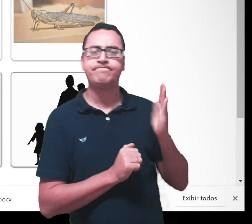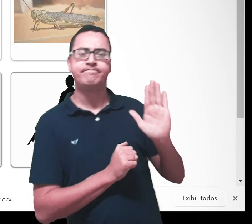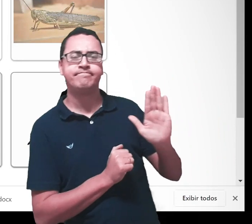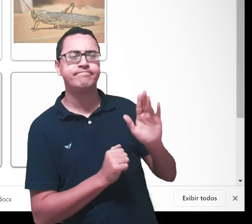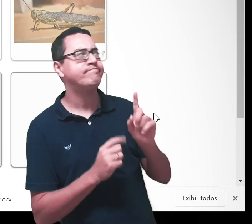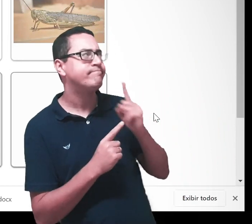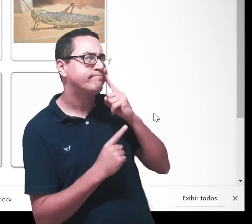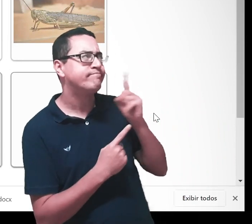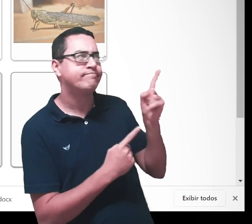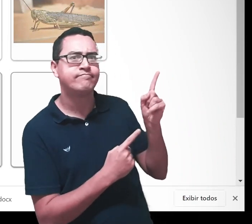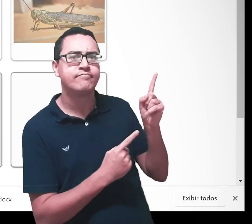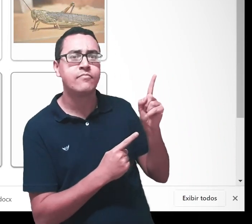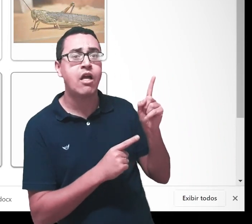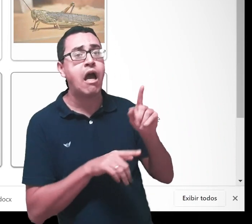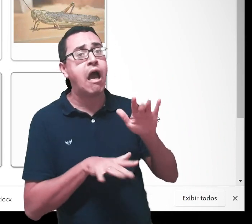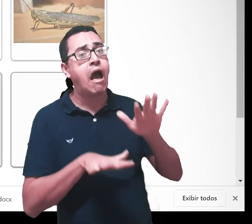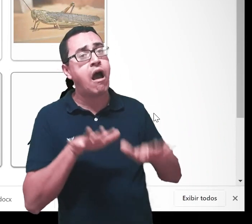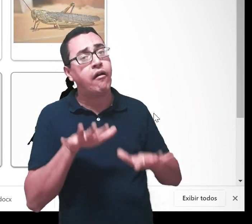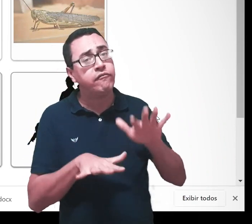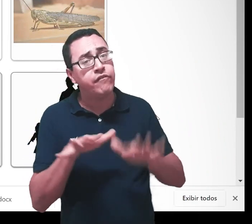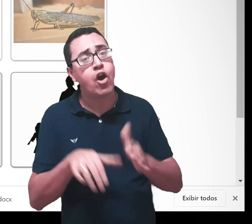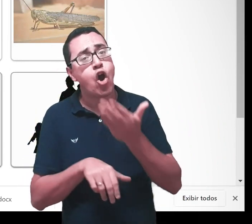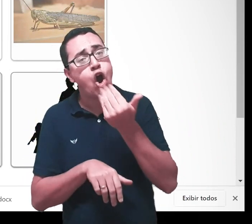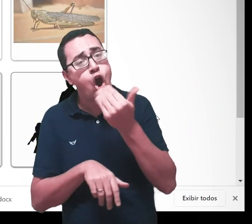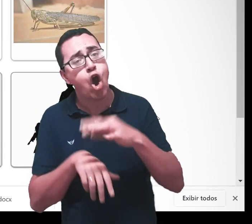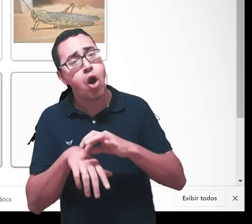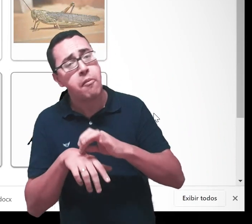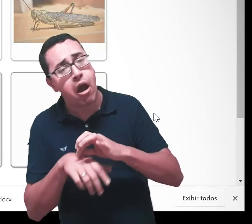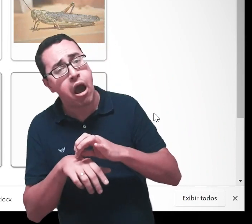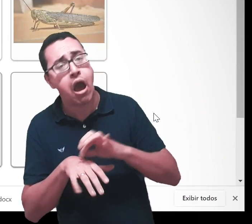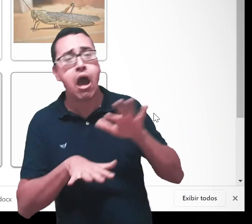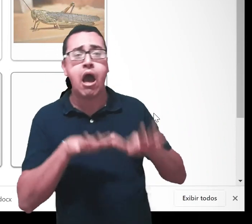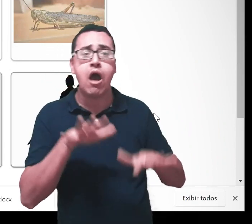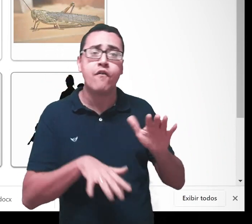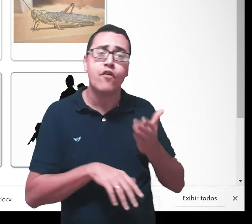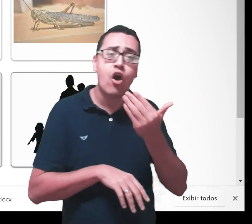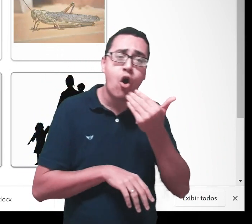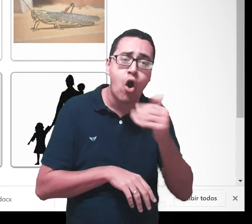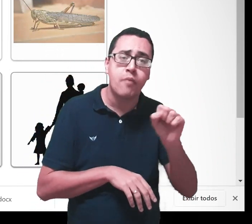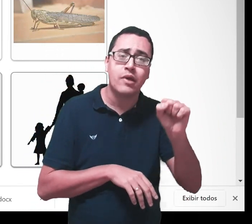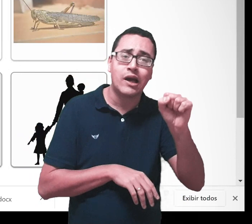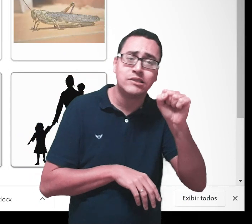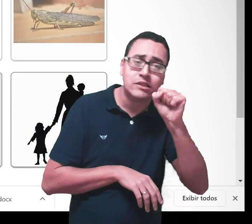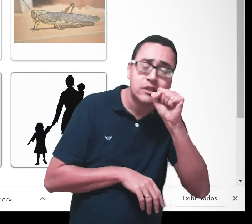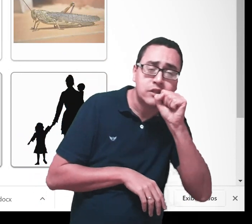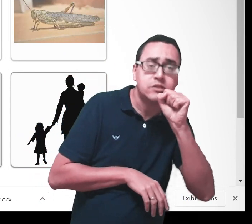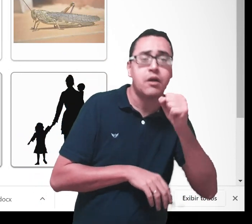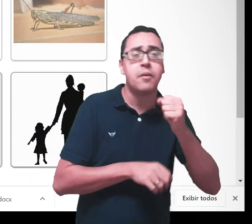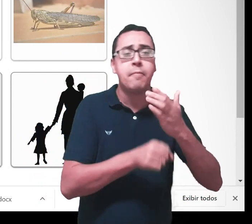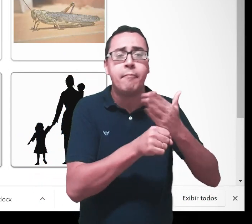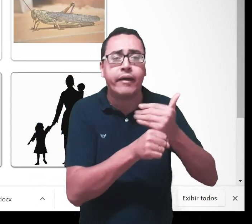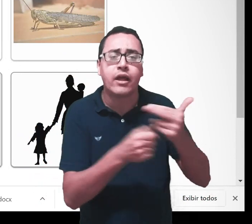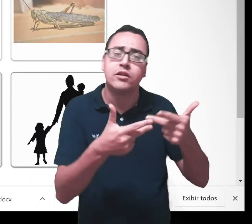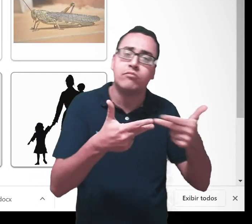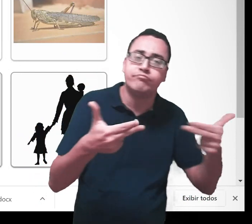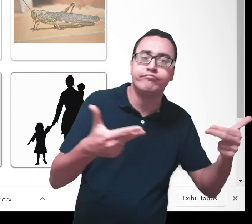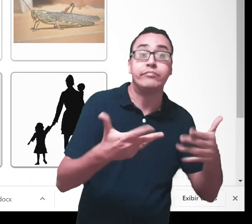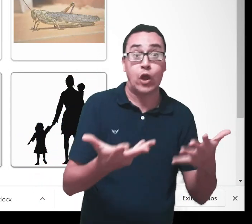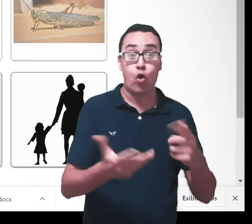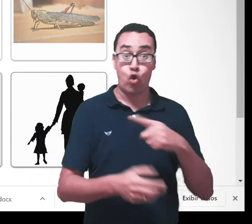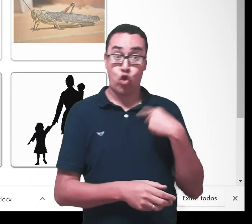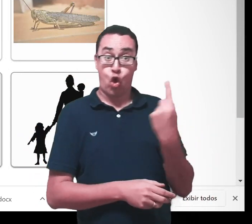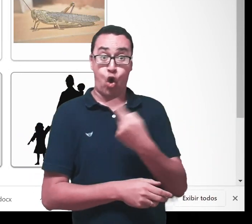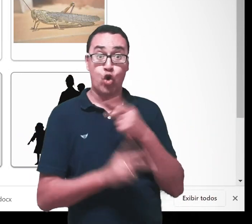Às vezes como carne, às vezes como legumes. Nós,